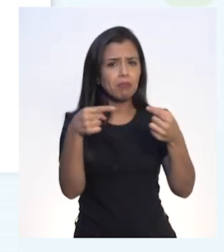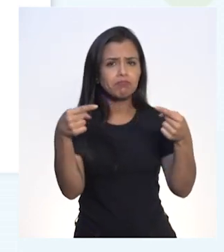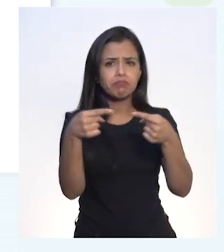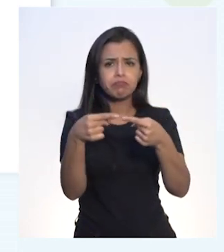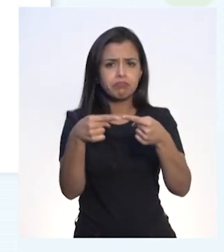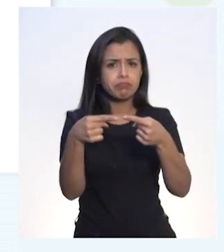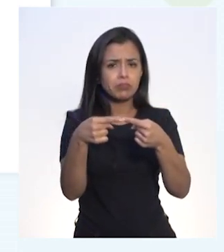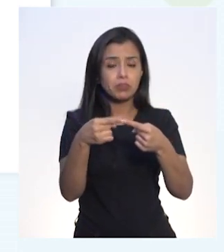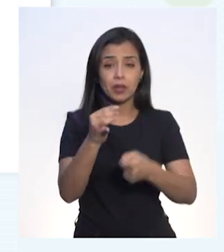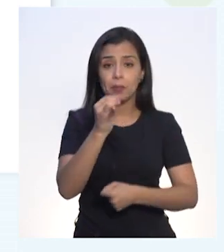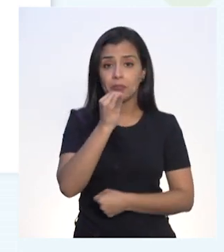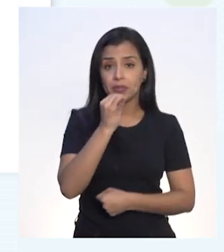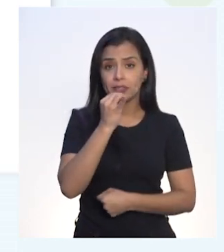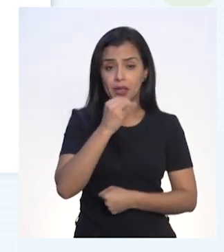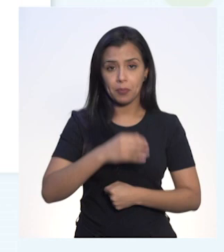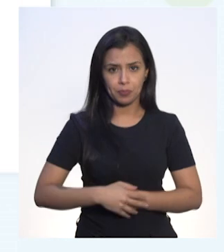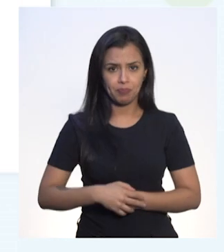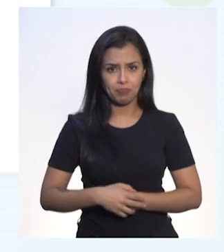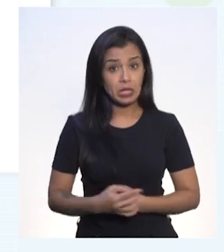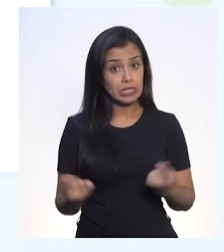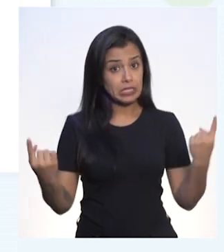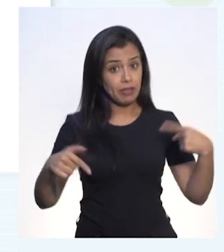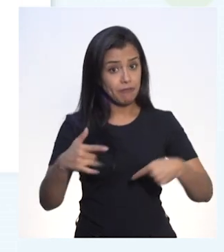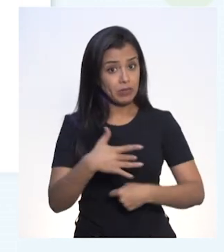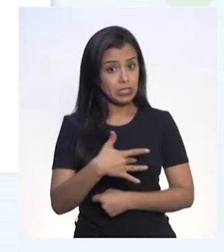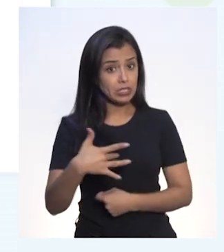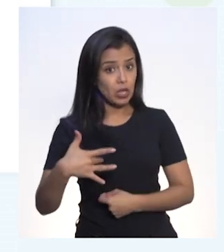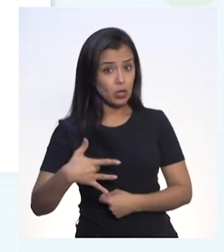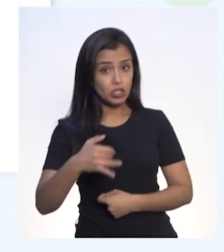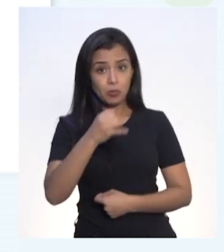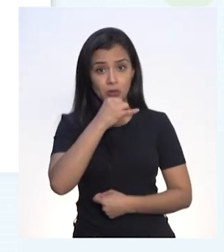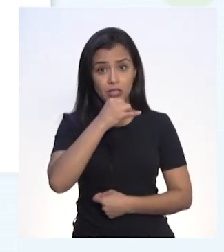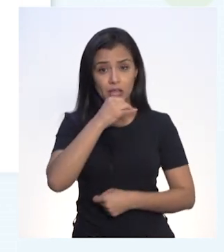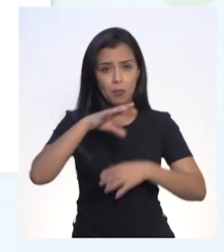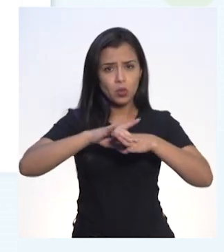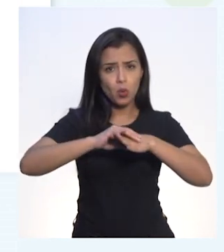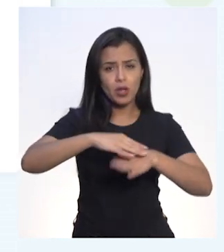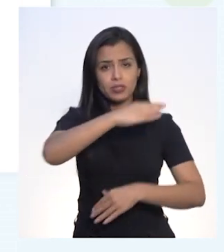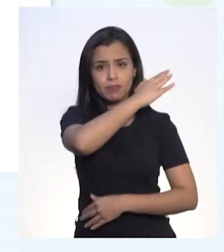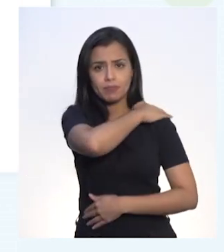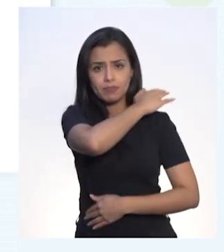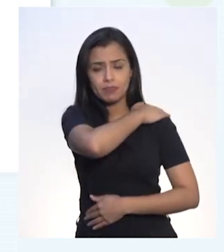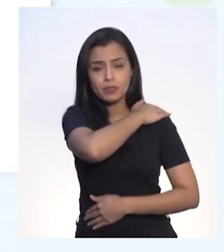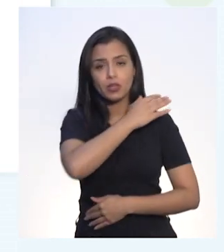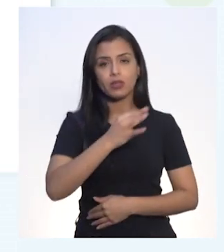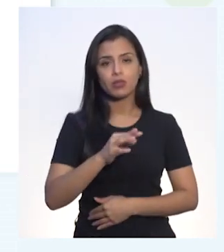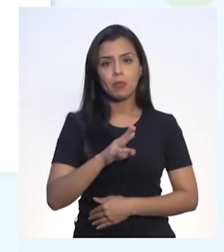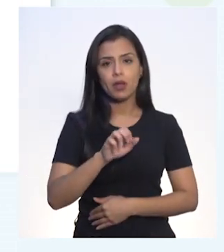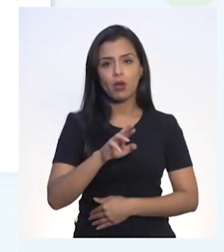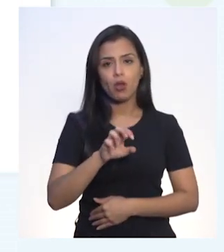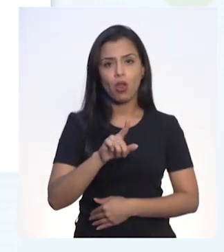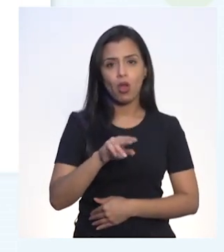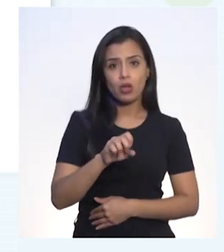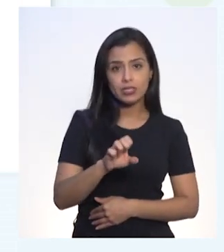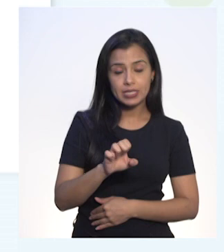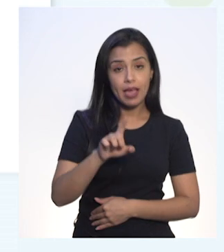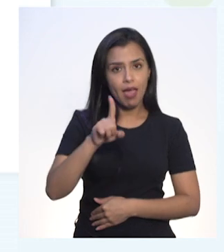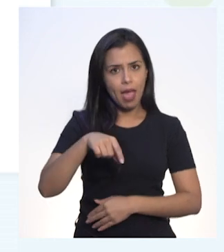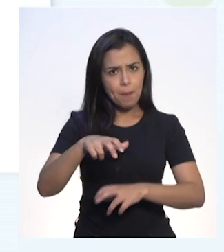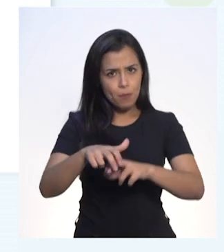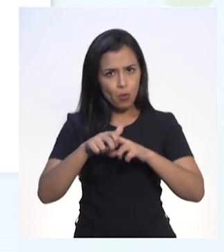Por exemplo, um desafio de saúde como a tuberculose não é causado somente por um estilo de vida não